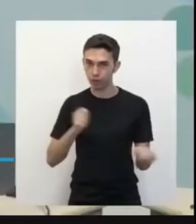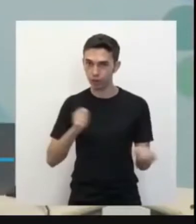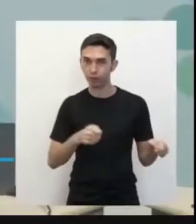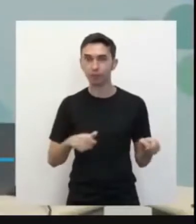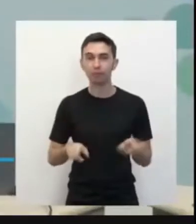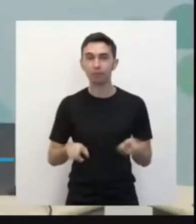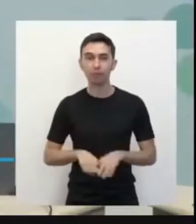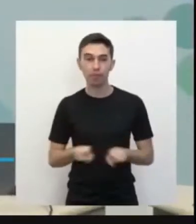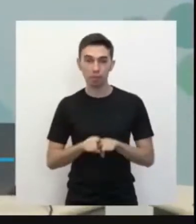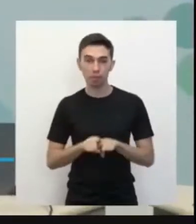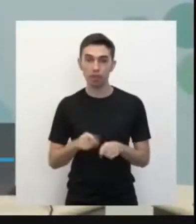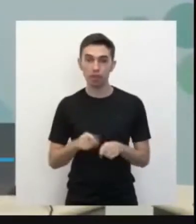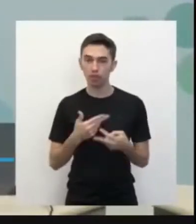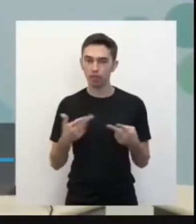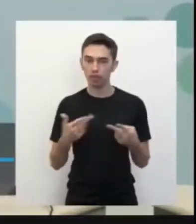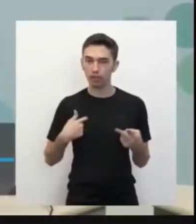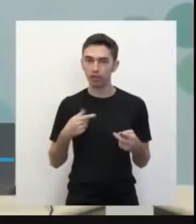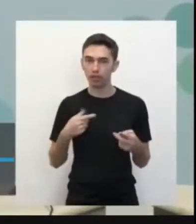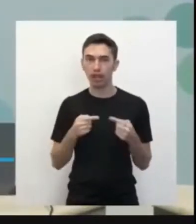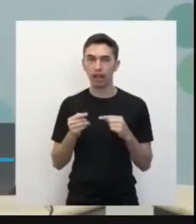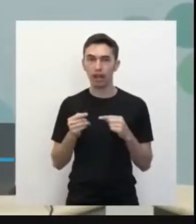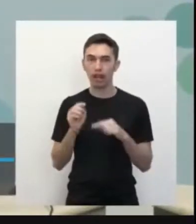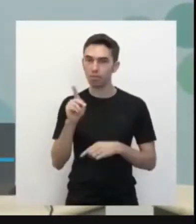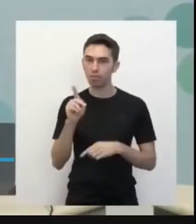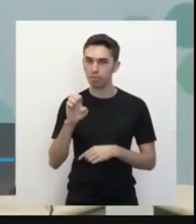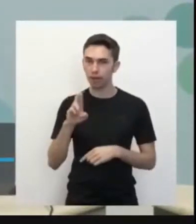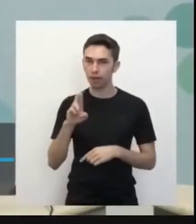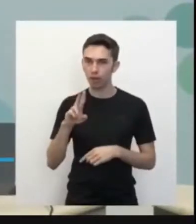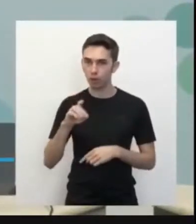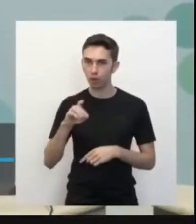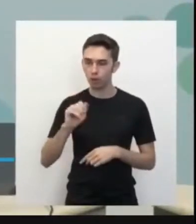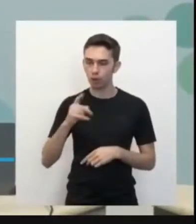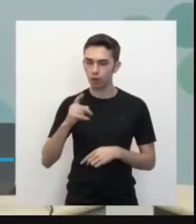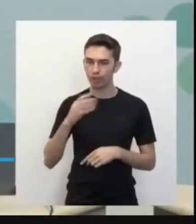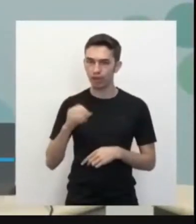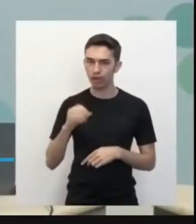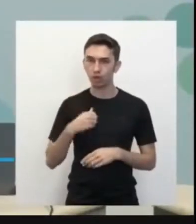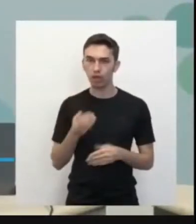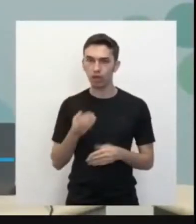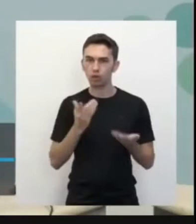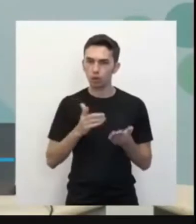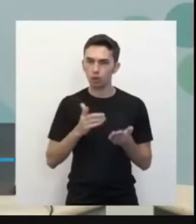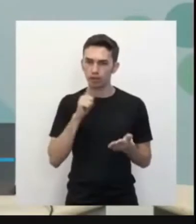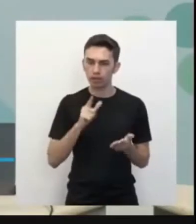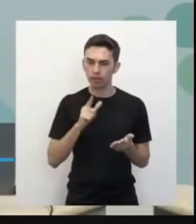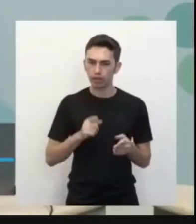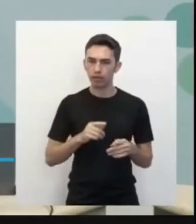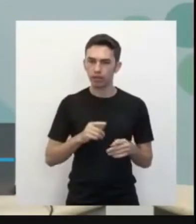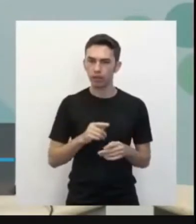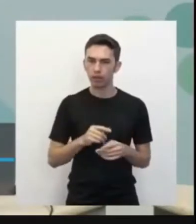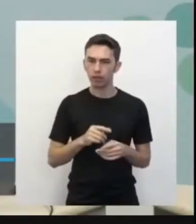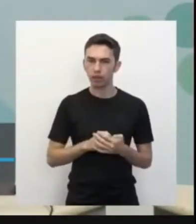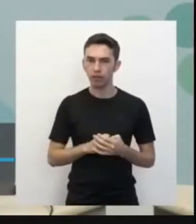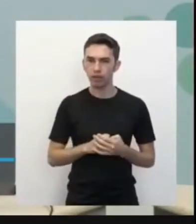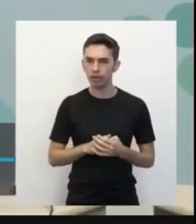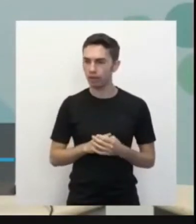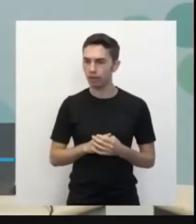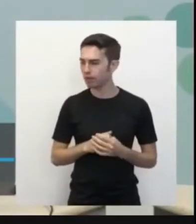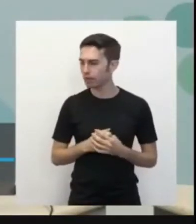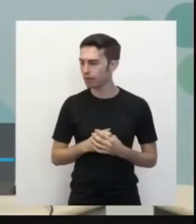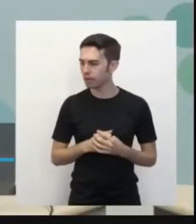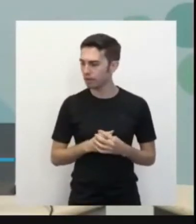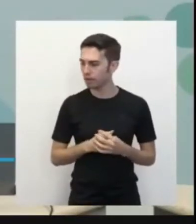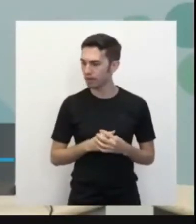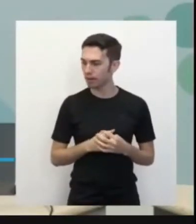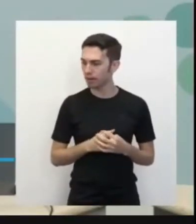tem muitos instrumentos de percussão que fazem a marcação, que fazem aí o ritmo, não é? Que marcam bem o andamento,